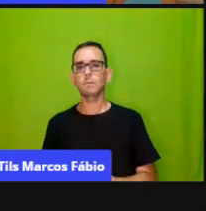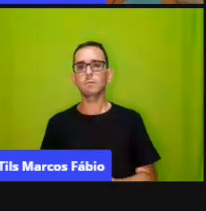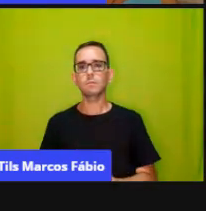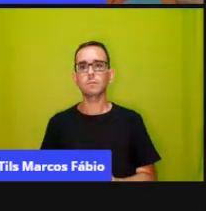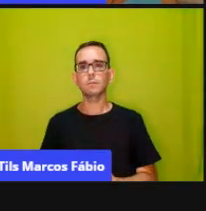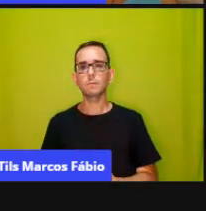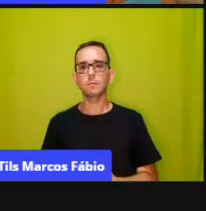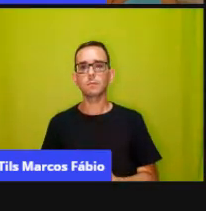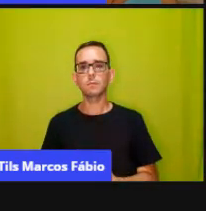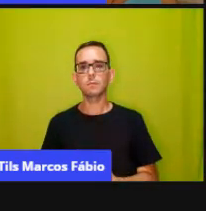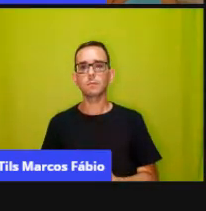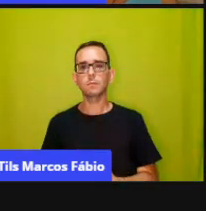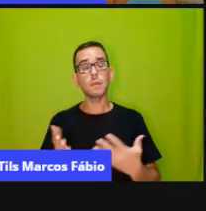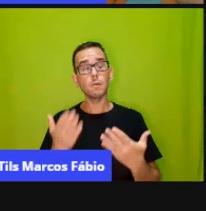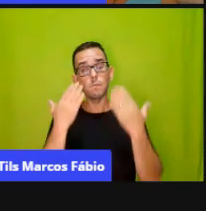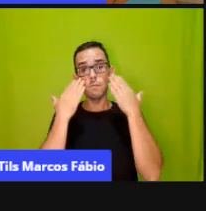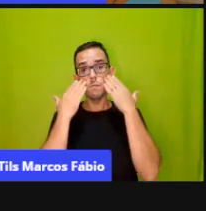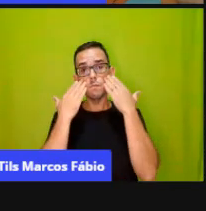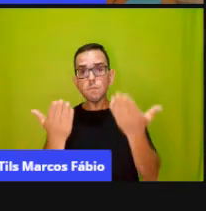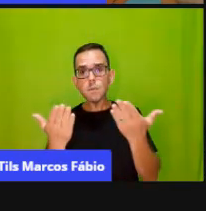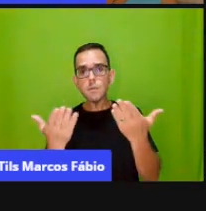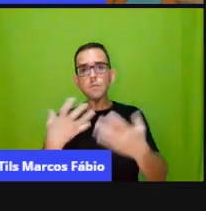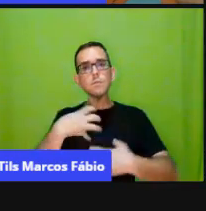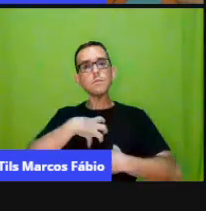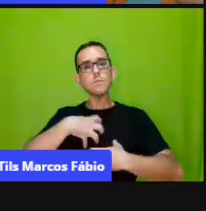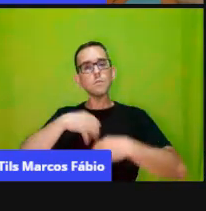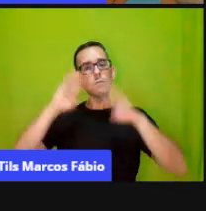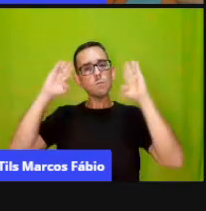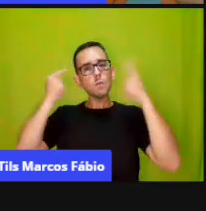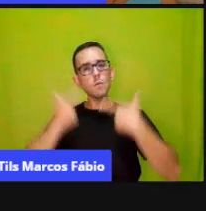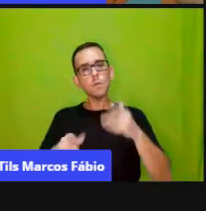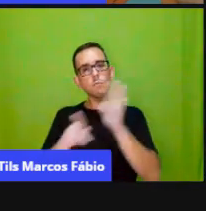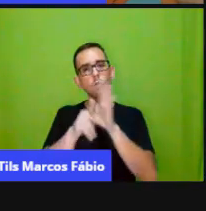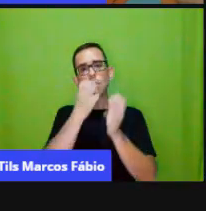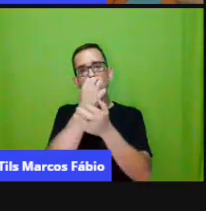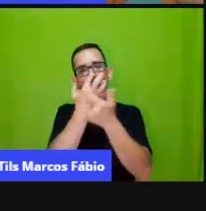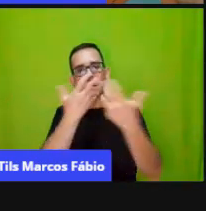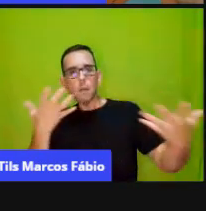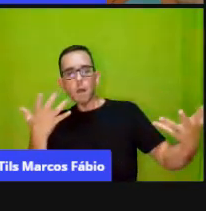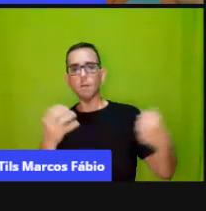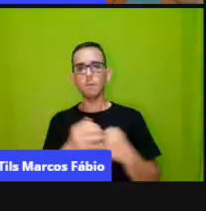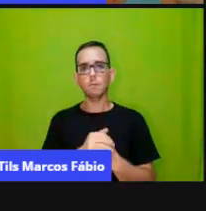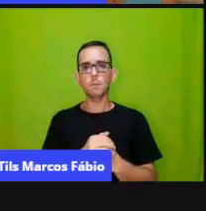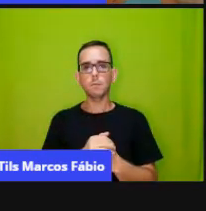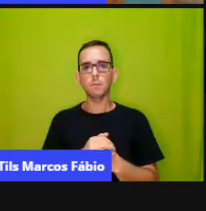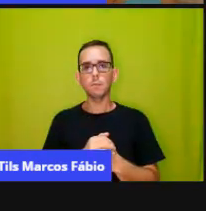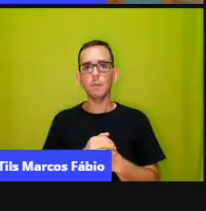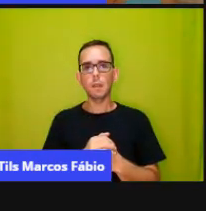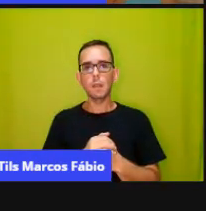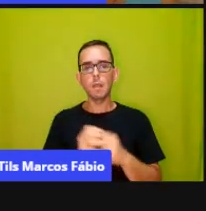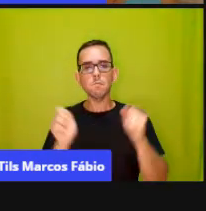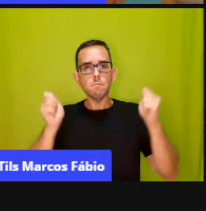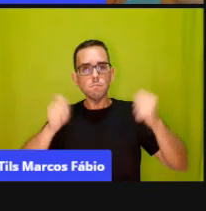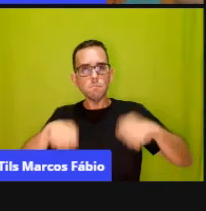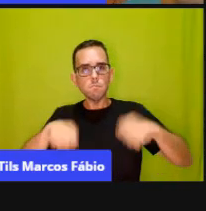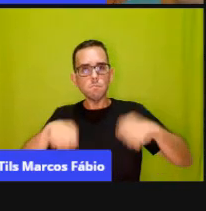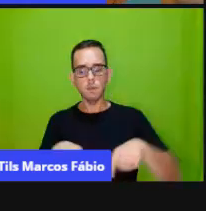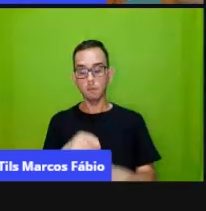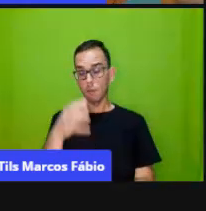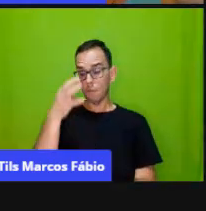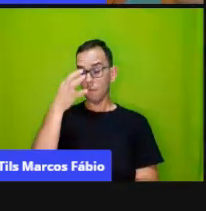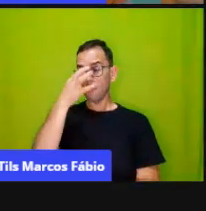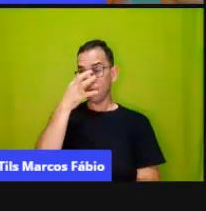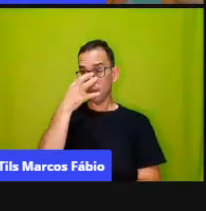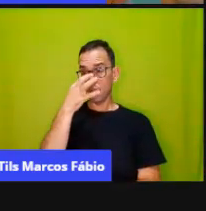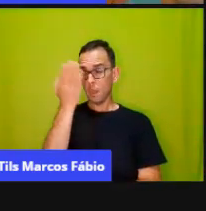Então, do ponto de vista de funcionamento biológico animal, dá mais um clique, por favor. Se eu olhar para esse